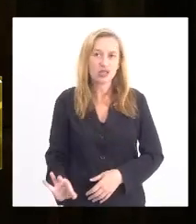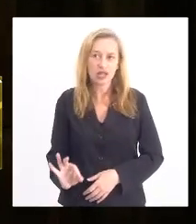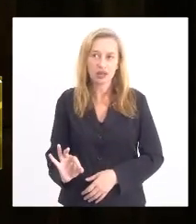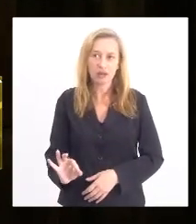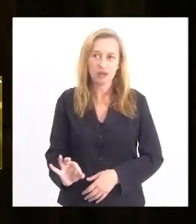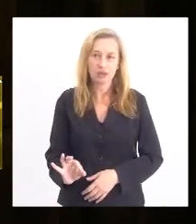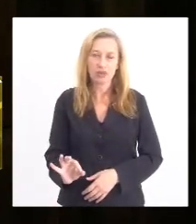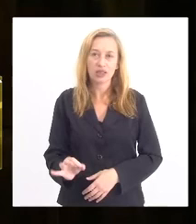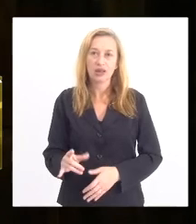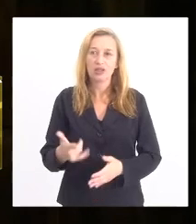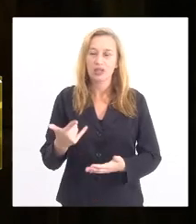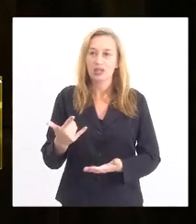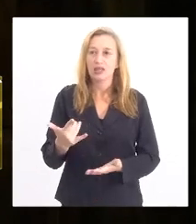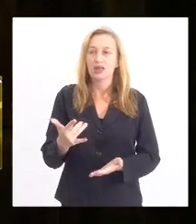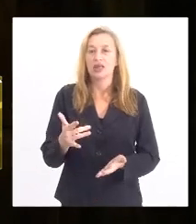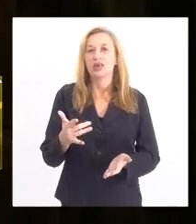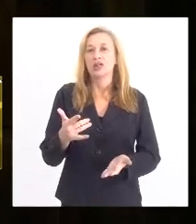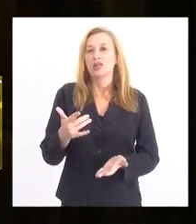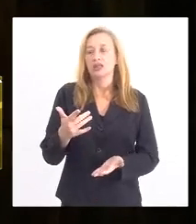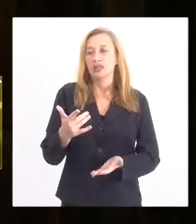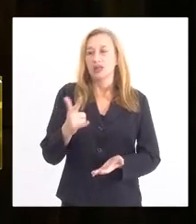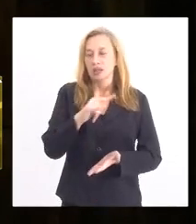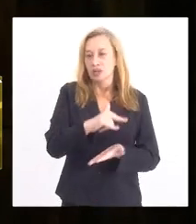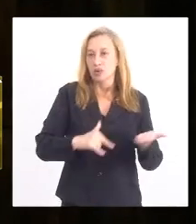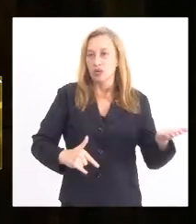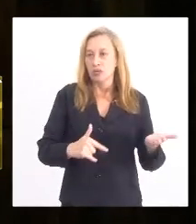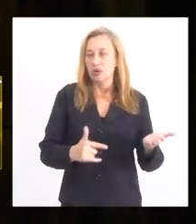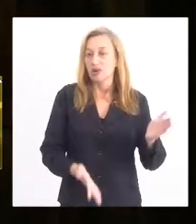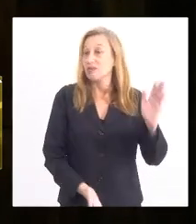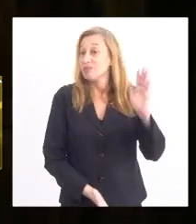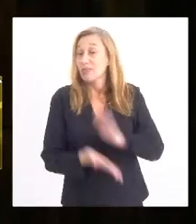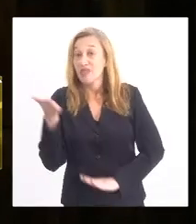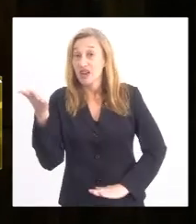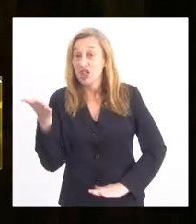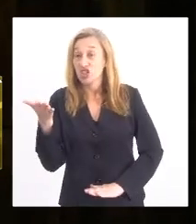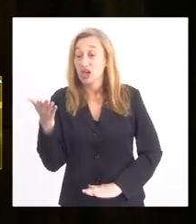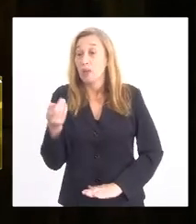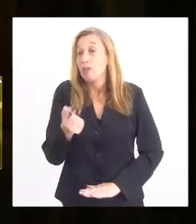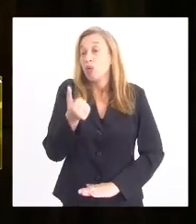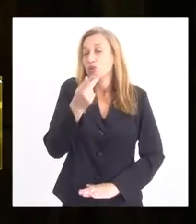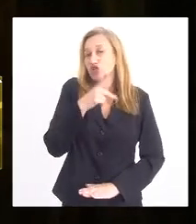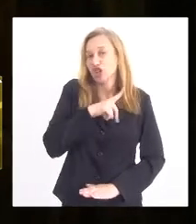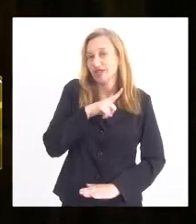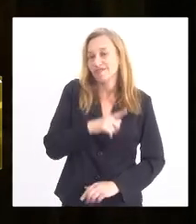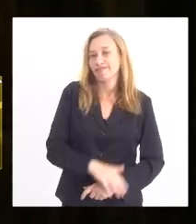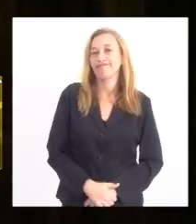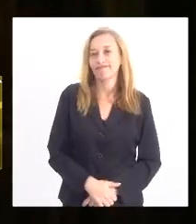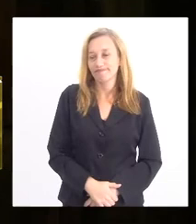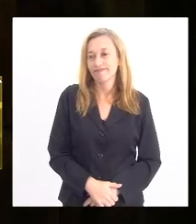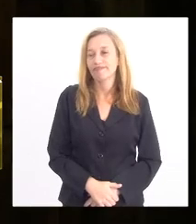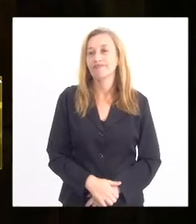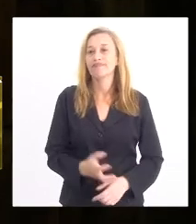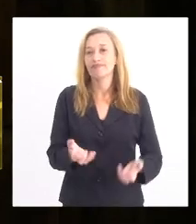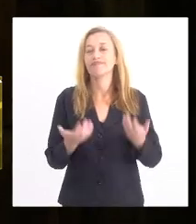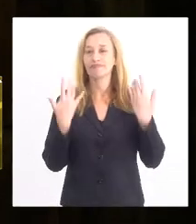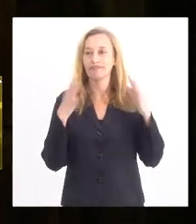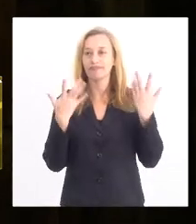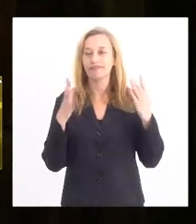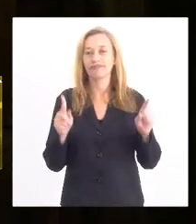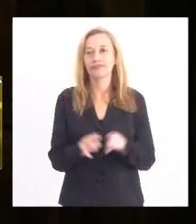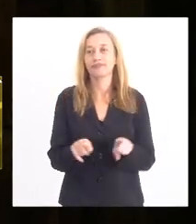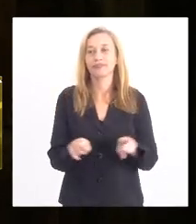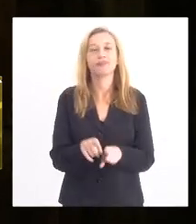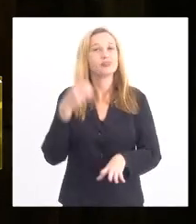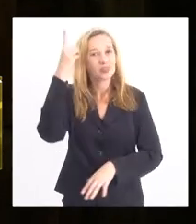americanos tem passaporte e o tíquete médio deles é altíssimo Eu quero saudar também